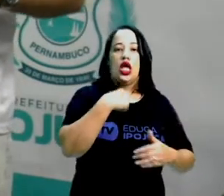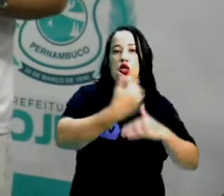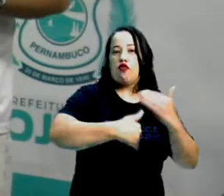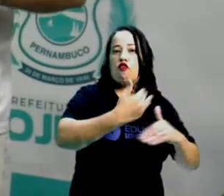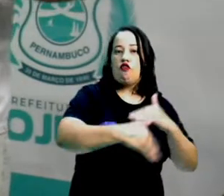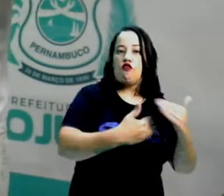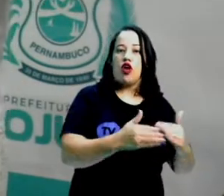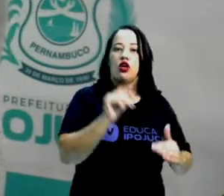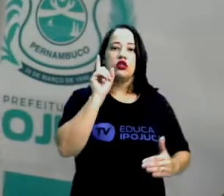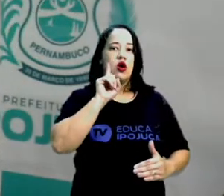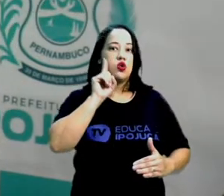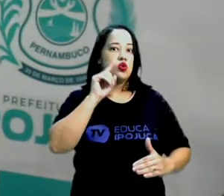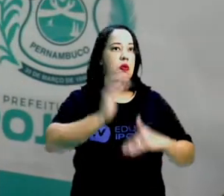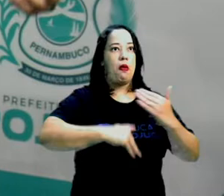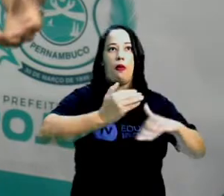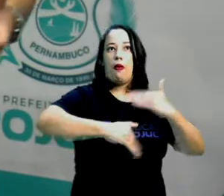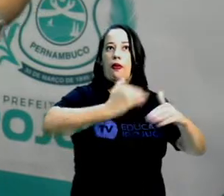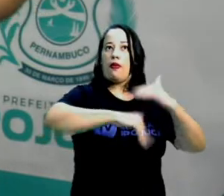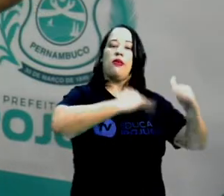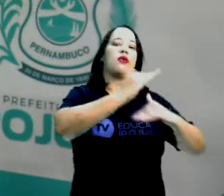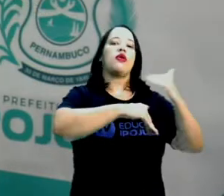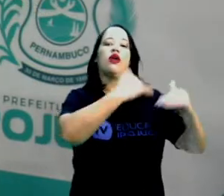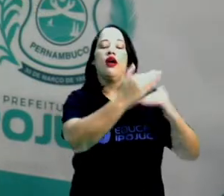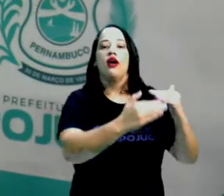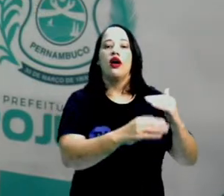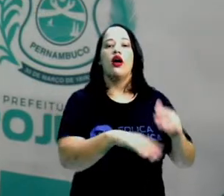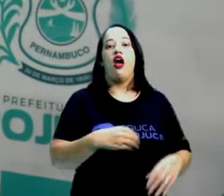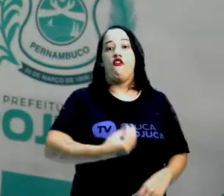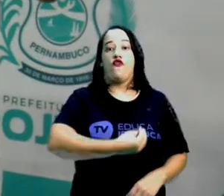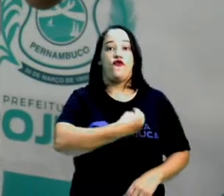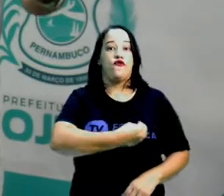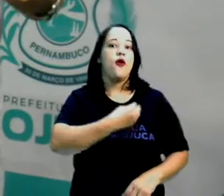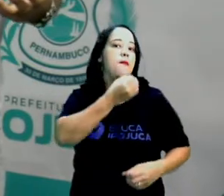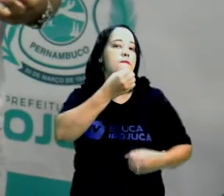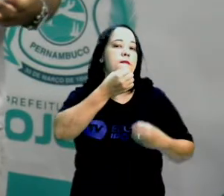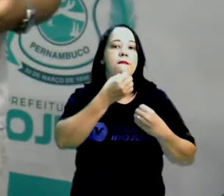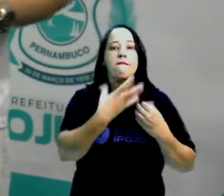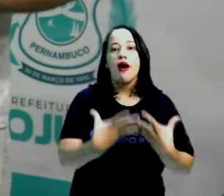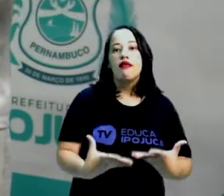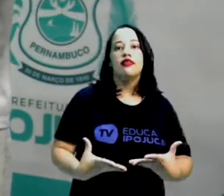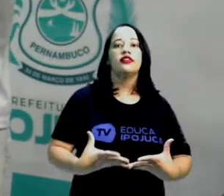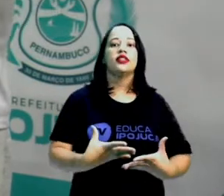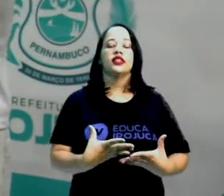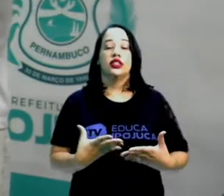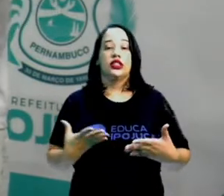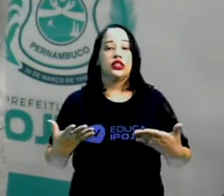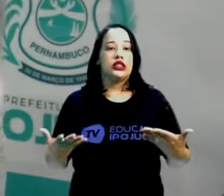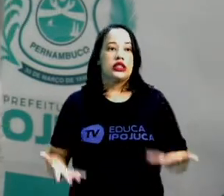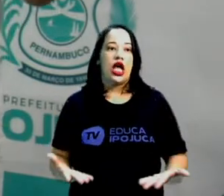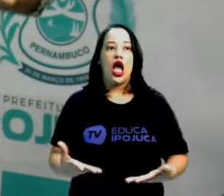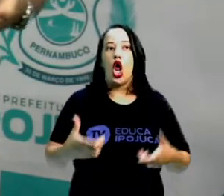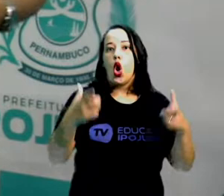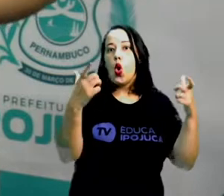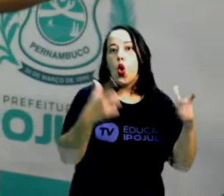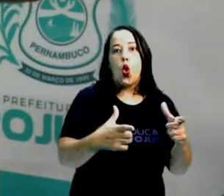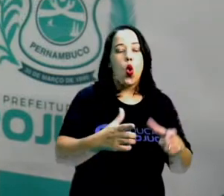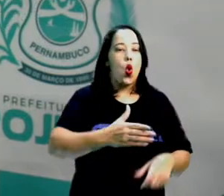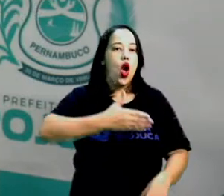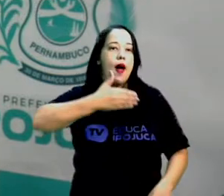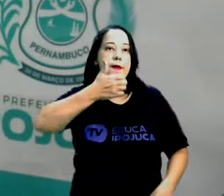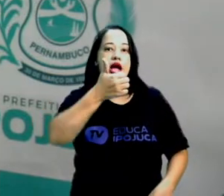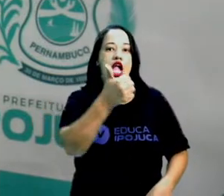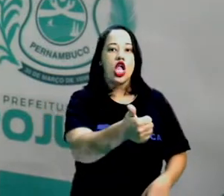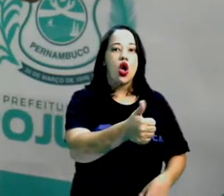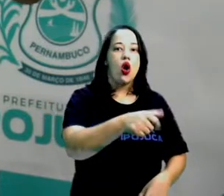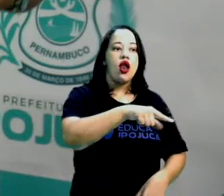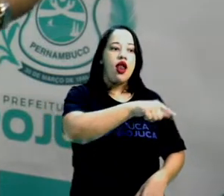Unidos ia crescer indefinidamente, que a vida lá era maravilhosa, que era o melhor país do mundo e aquela era a